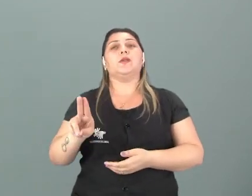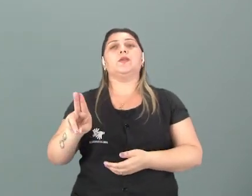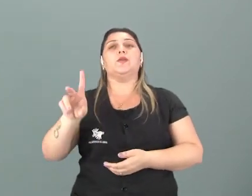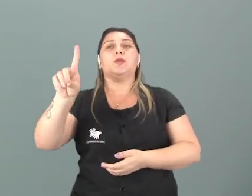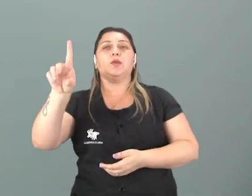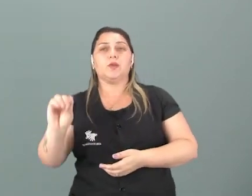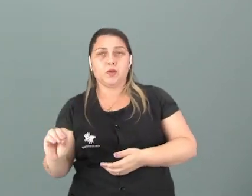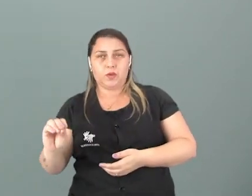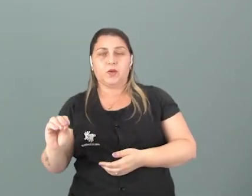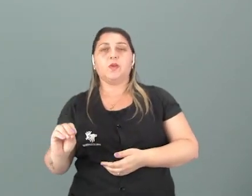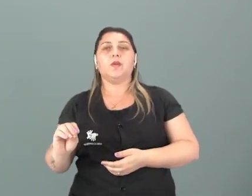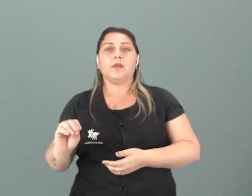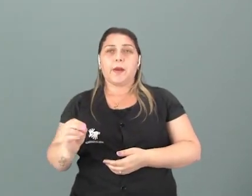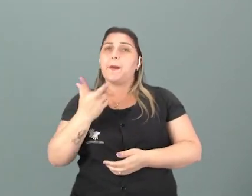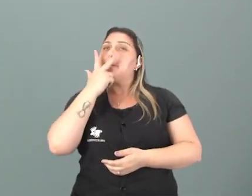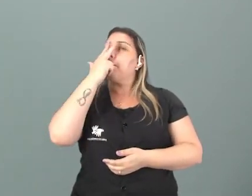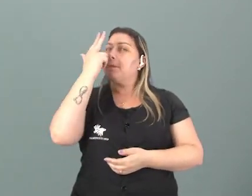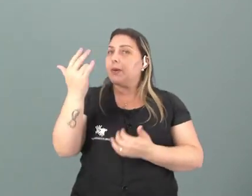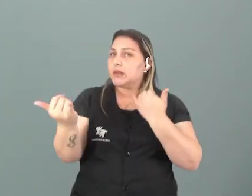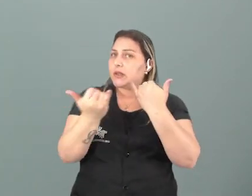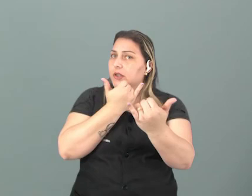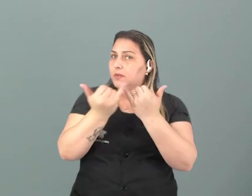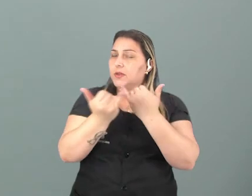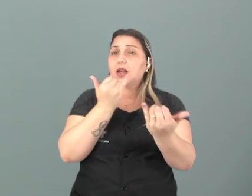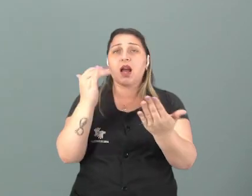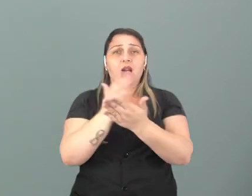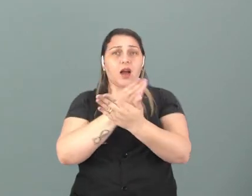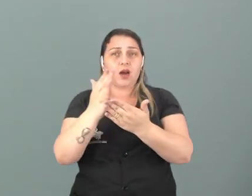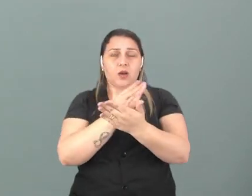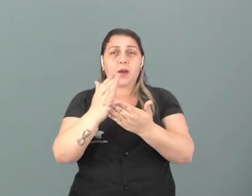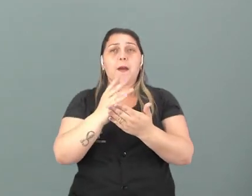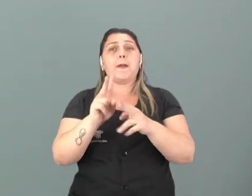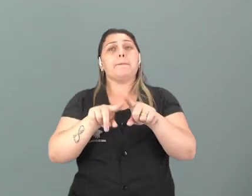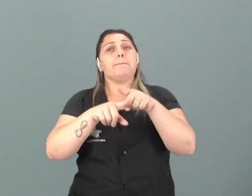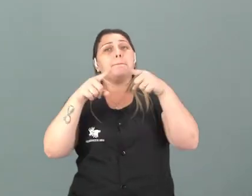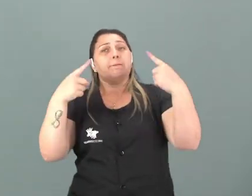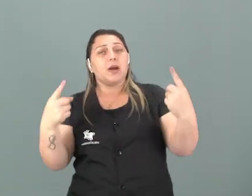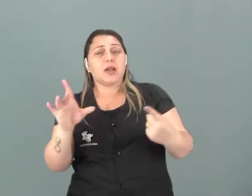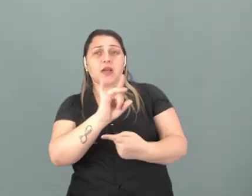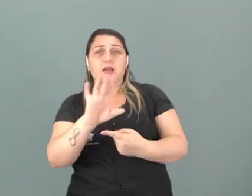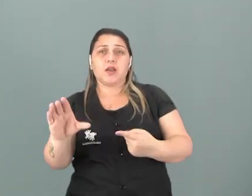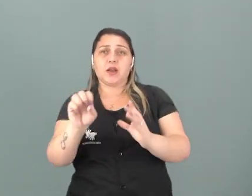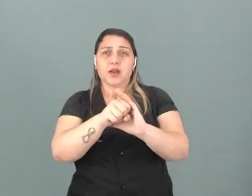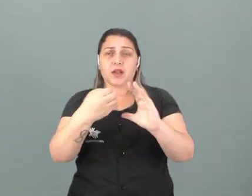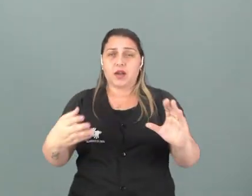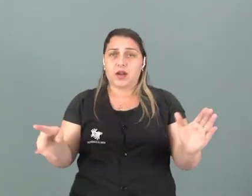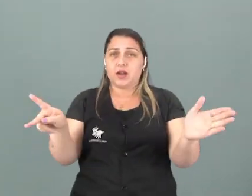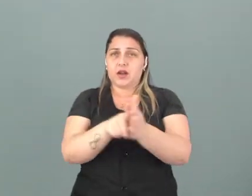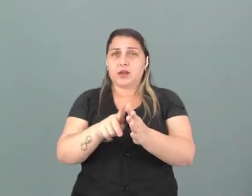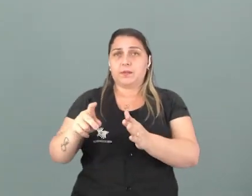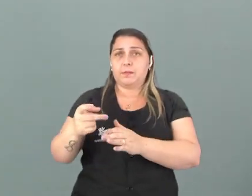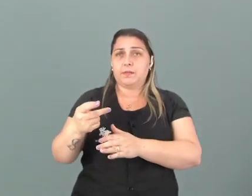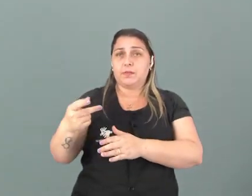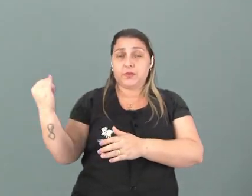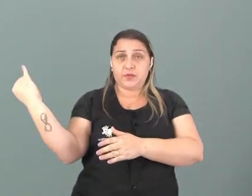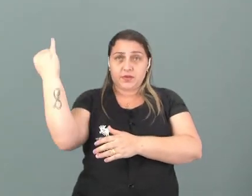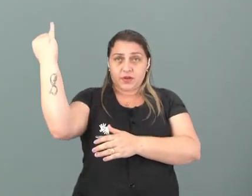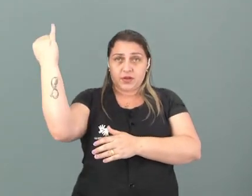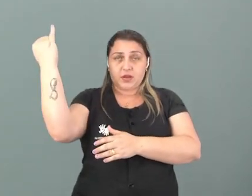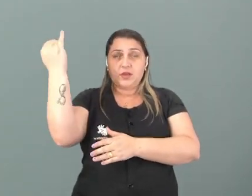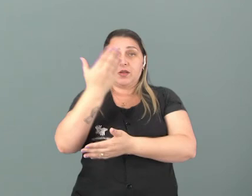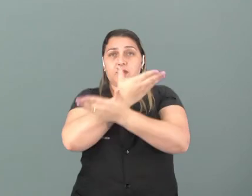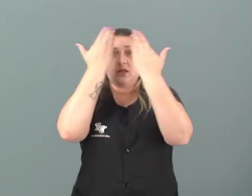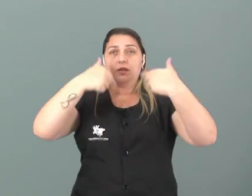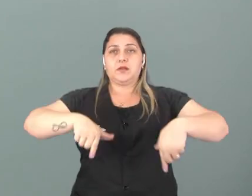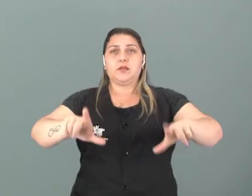Jiu-Jitsu também, que eles são semelhantes em algumas coisas, mas são cada um tem uma característica importante. Não